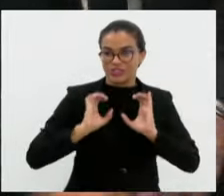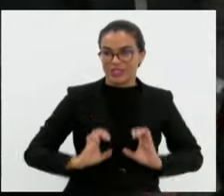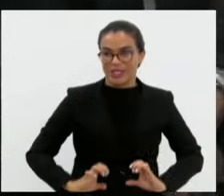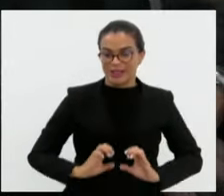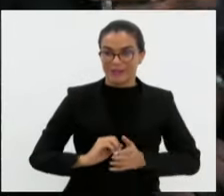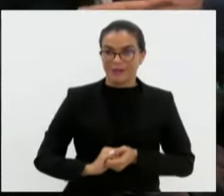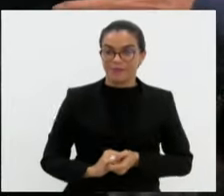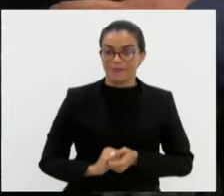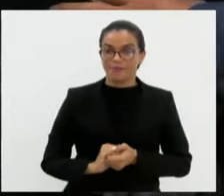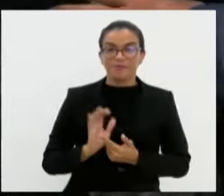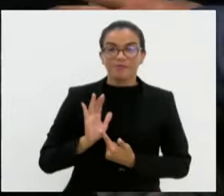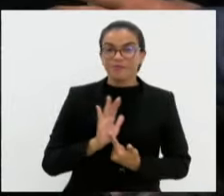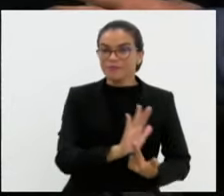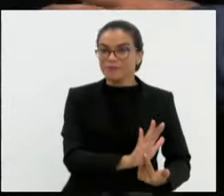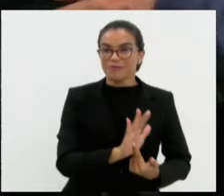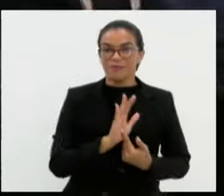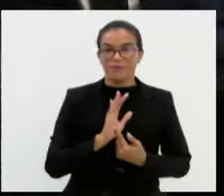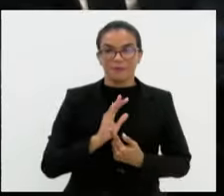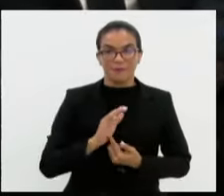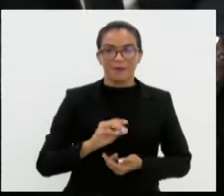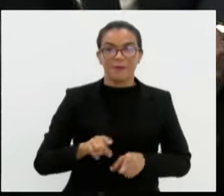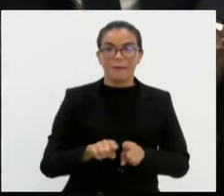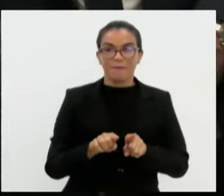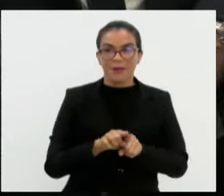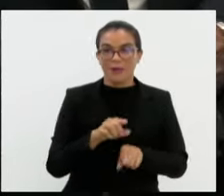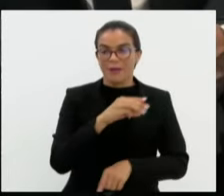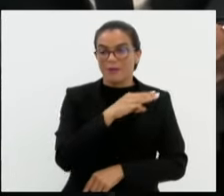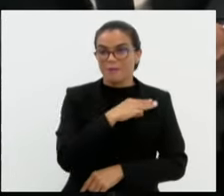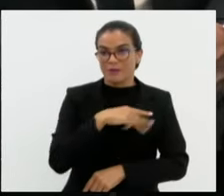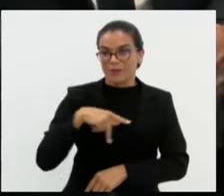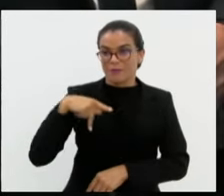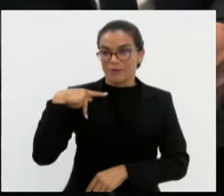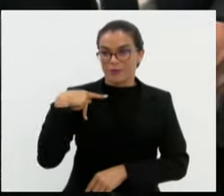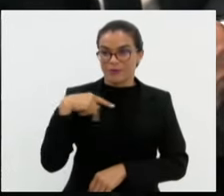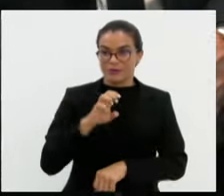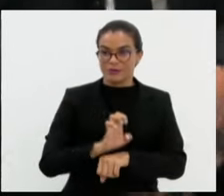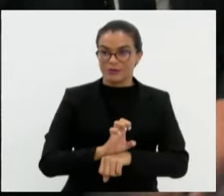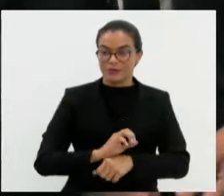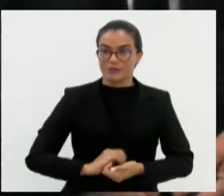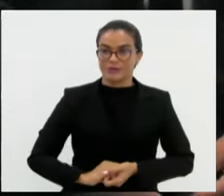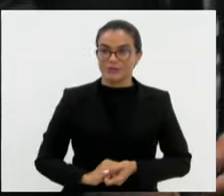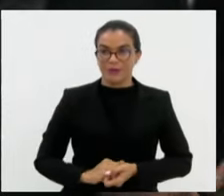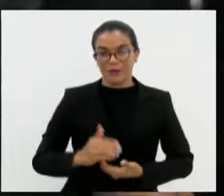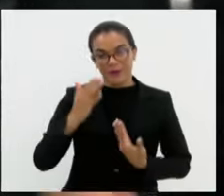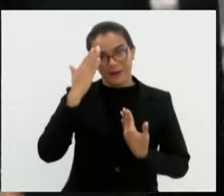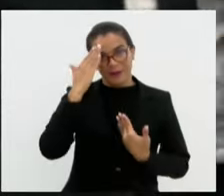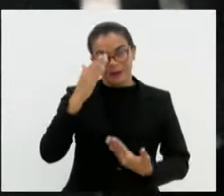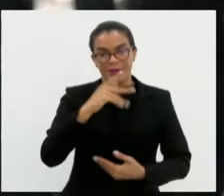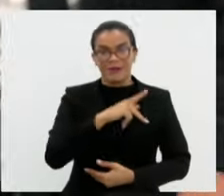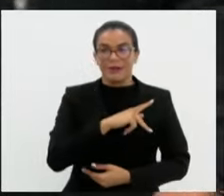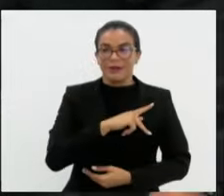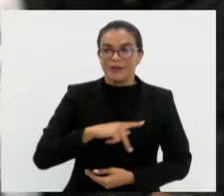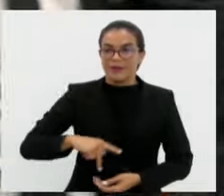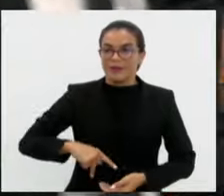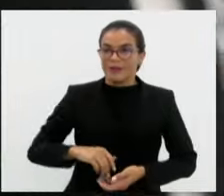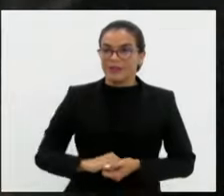pela Polícia Federal e pelo Ministério Público Estadual. Muito obrigado, senhor presidente.